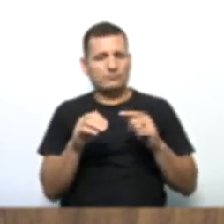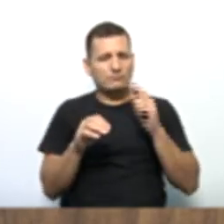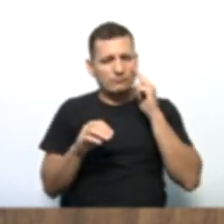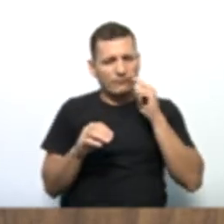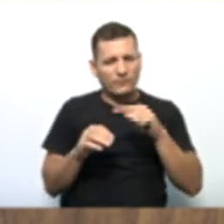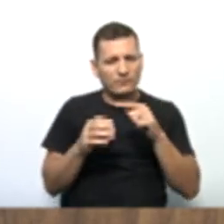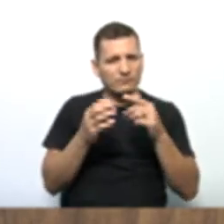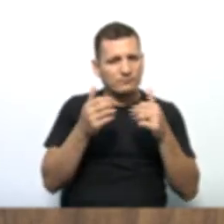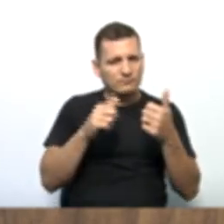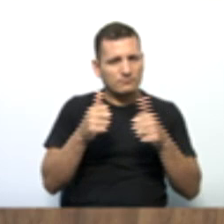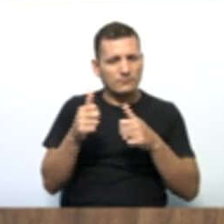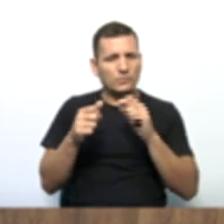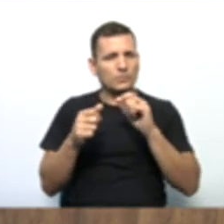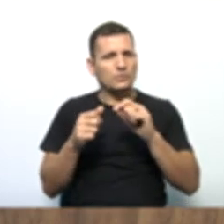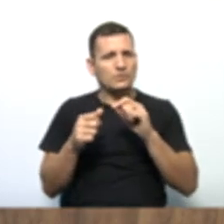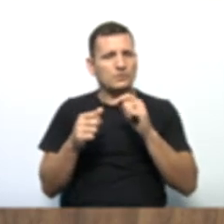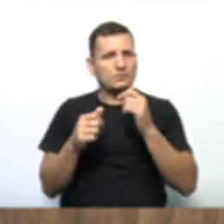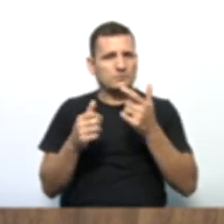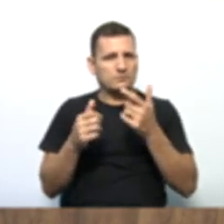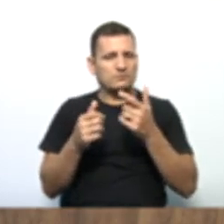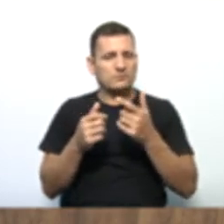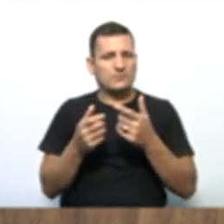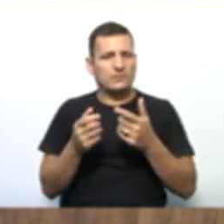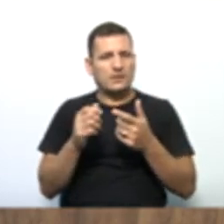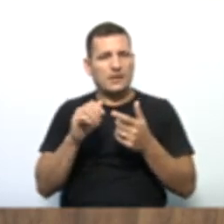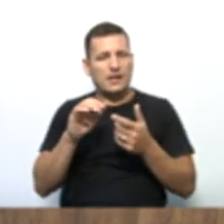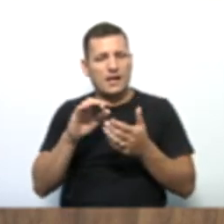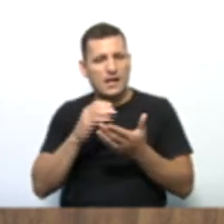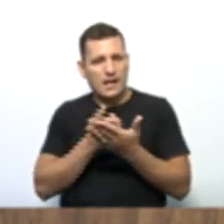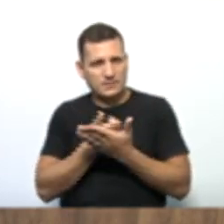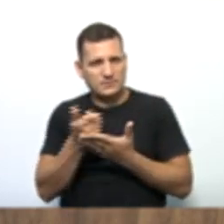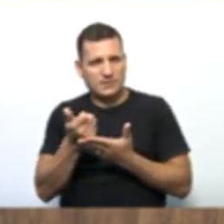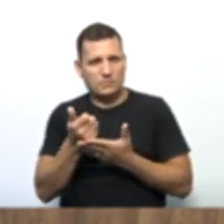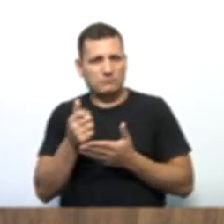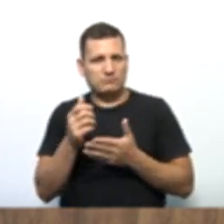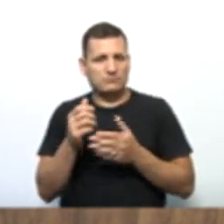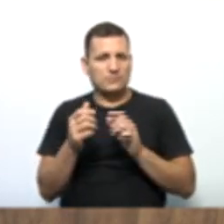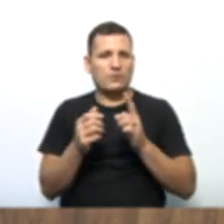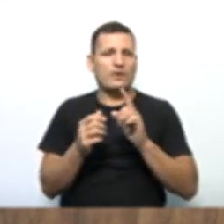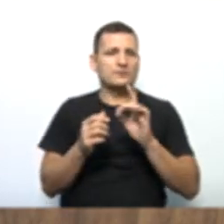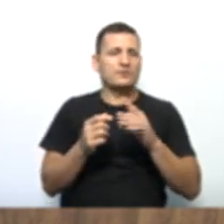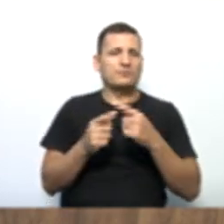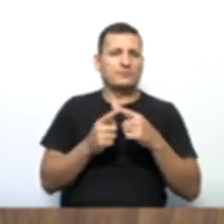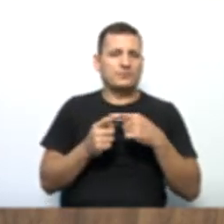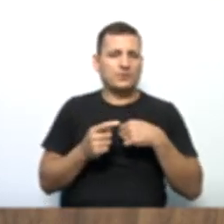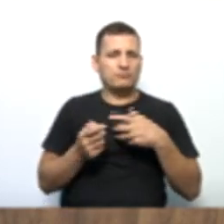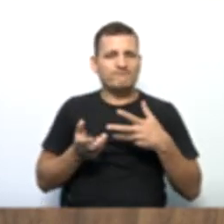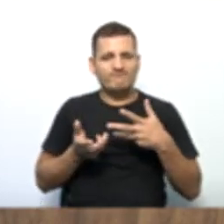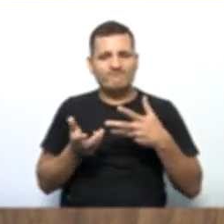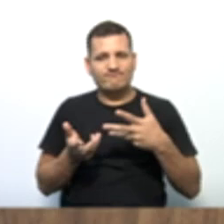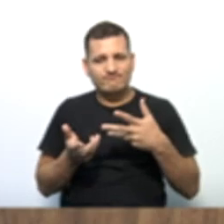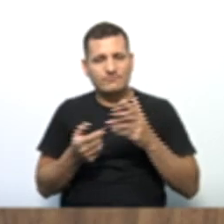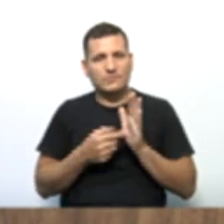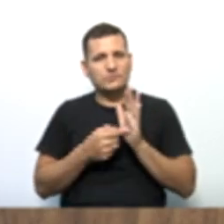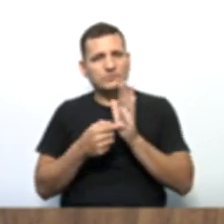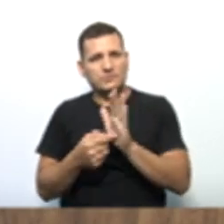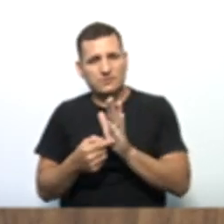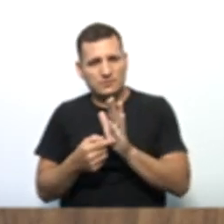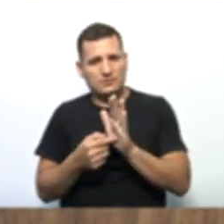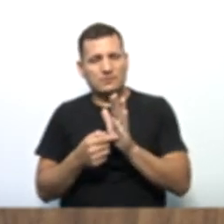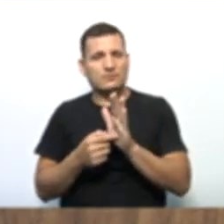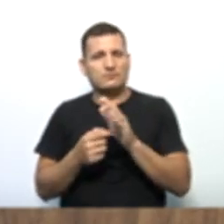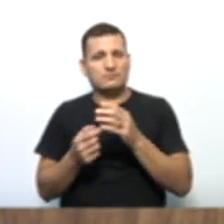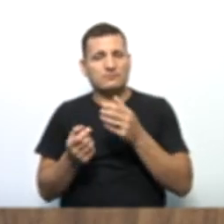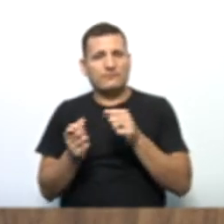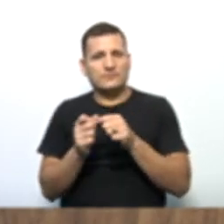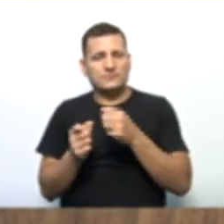acarretar com aquela boa ação. E não pelo simples fato de eu ter me predisposto a querer ajudar e a querer fazer uma